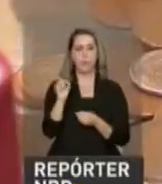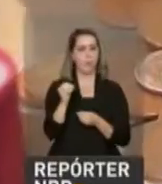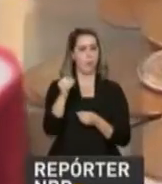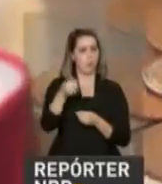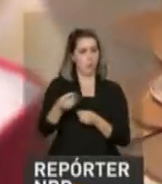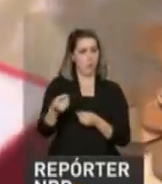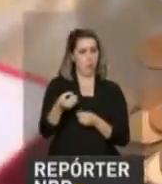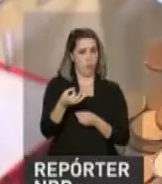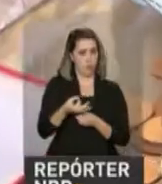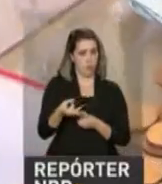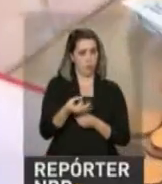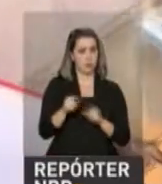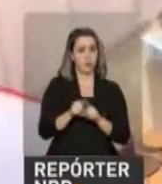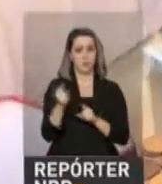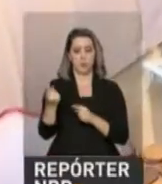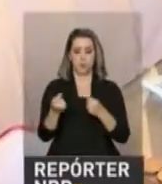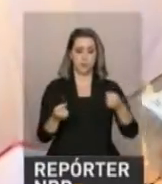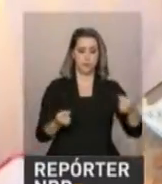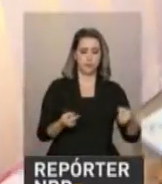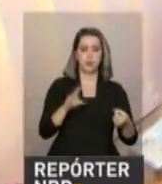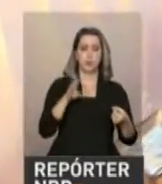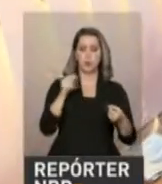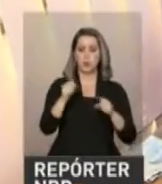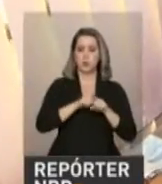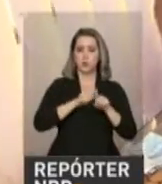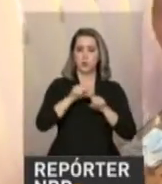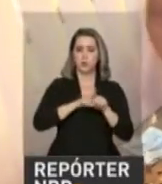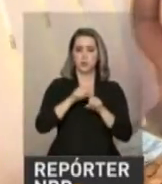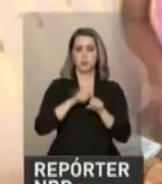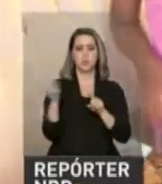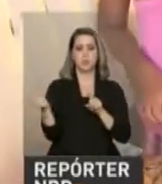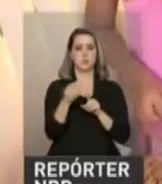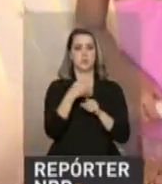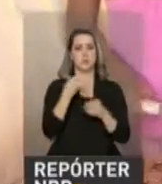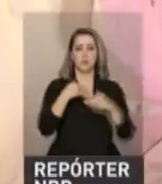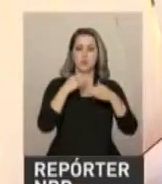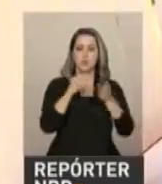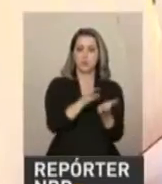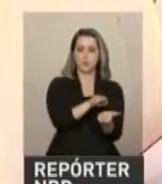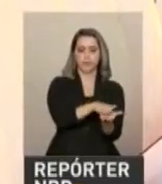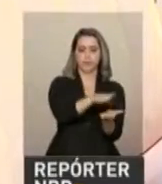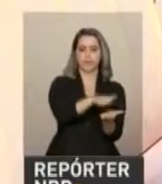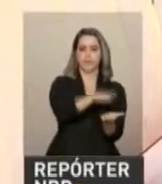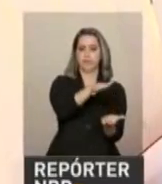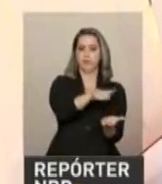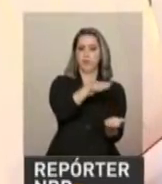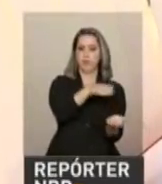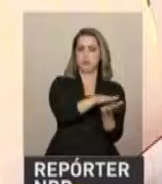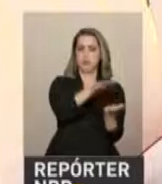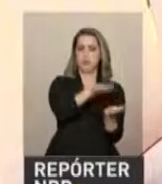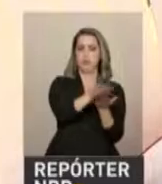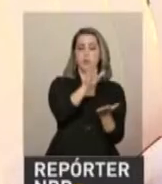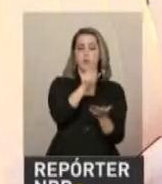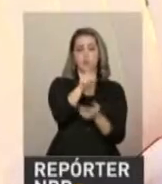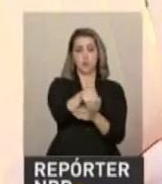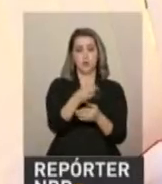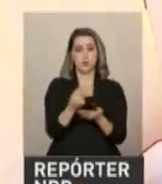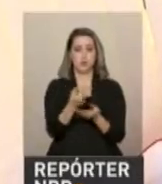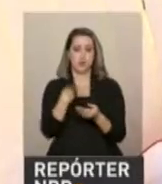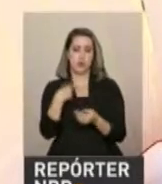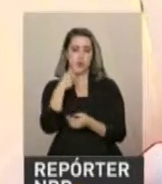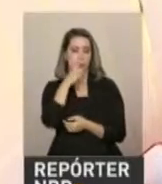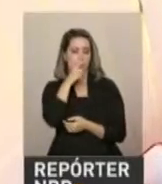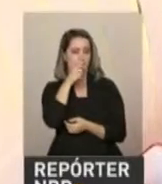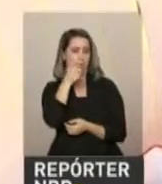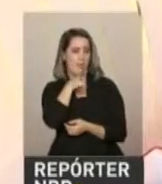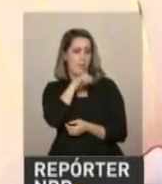tem uma caderneta de poupança e mensalmente fazem novos depósitos. O dinheiro vem de trocos que os pais dão ou de